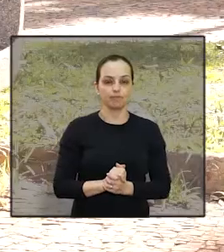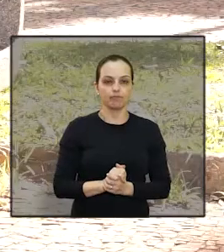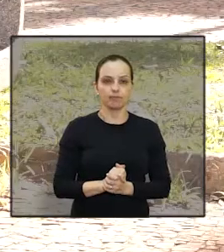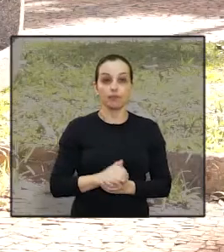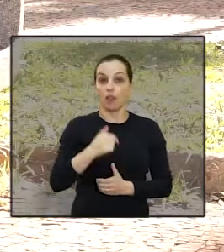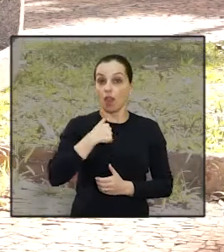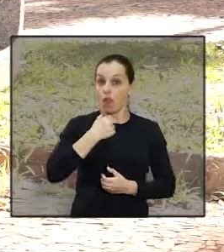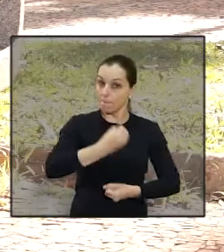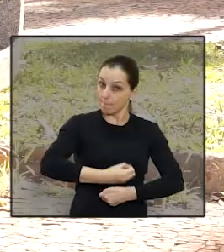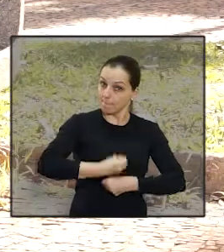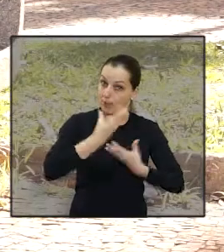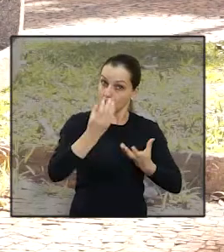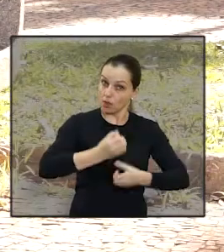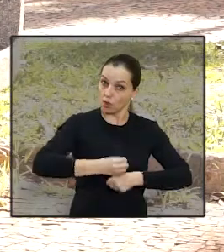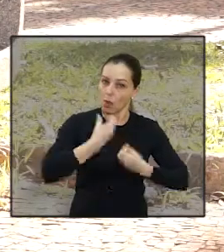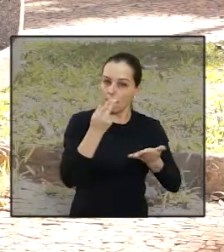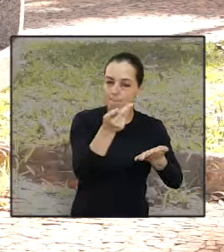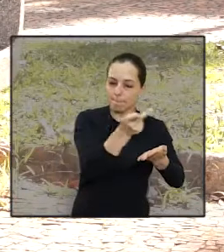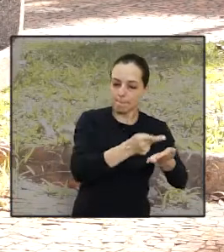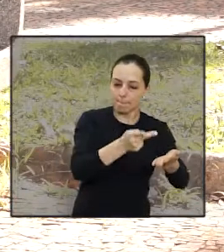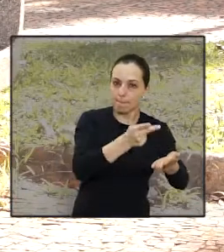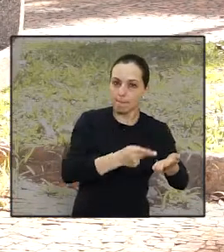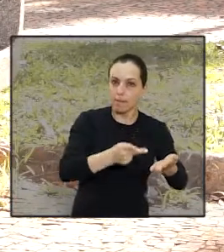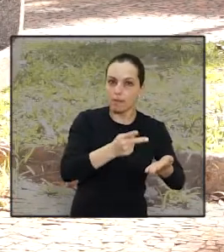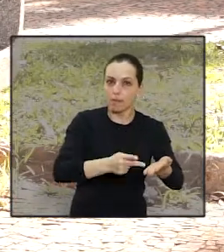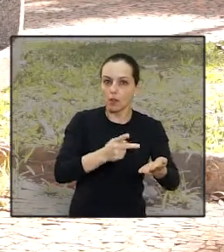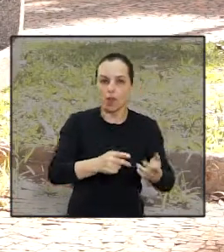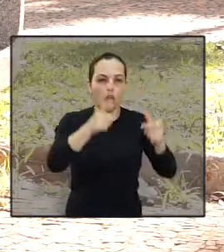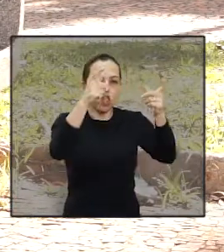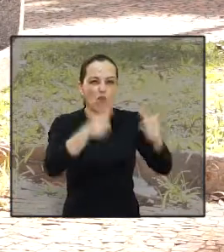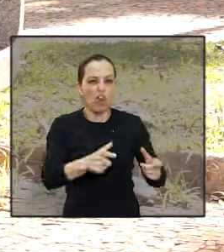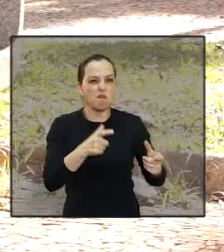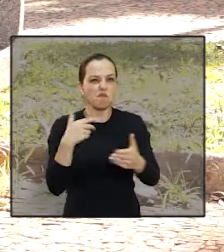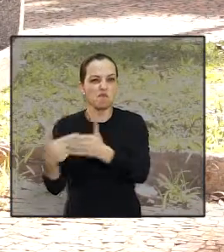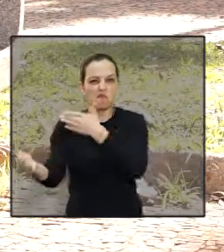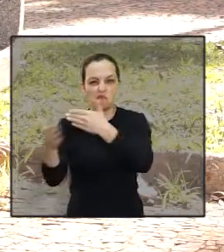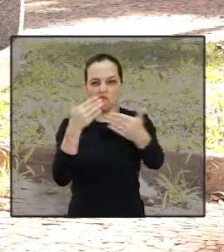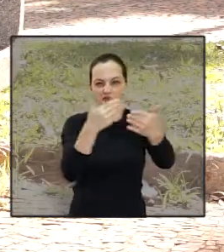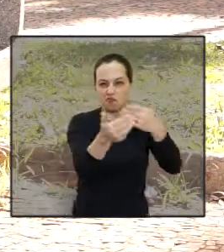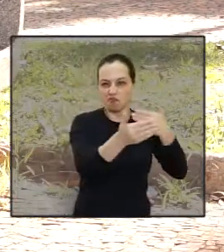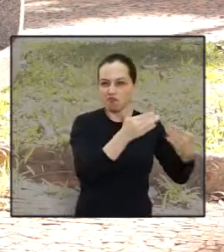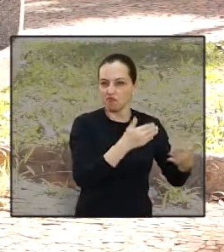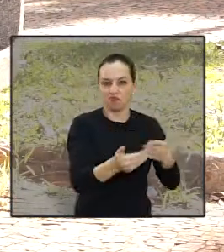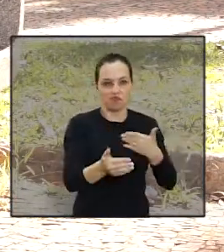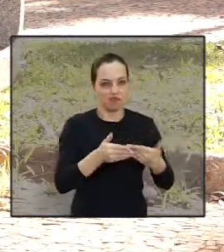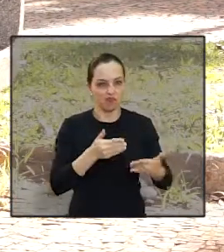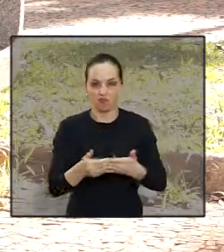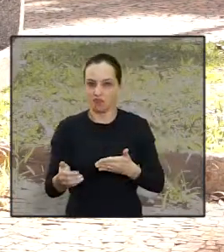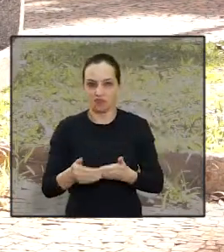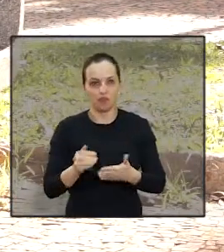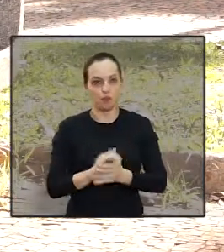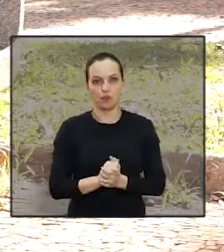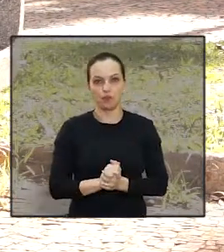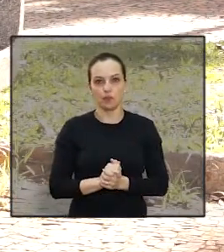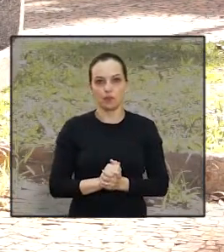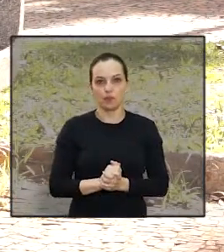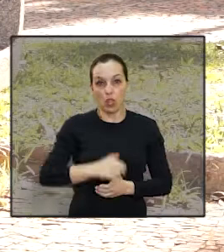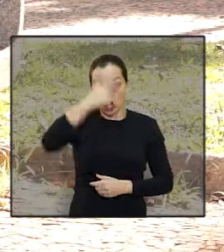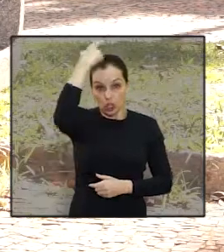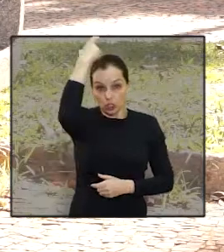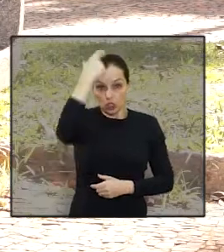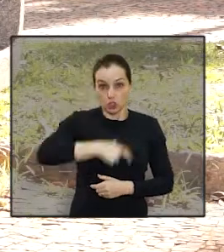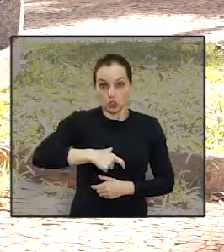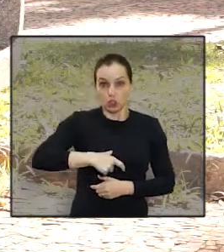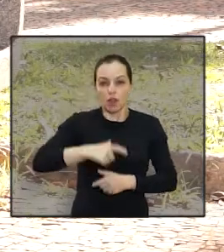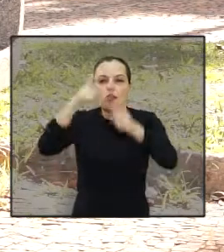em algum lugar. E eu tenho assim alguma coisa que retrata, não é essa pergunta, mas assim, o